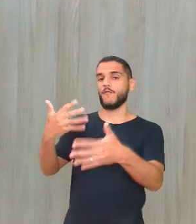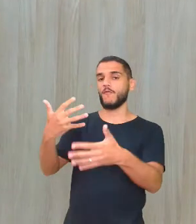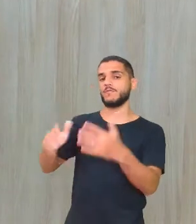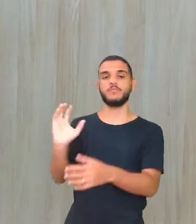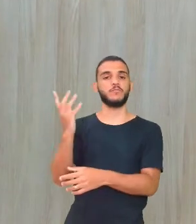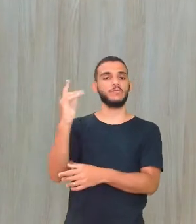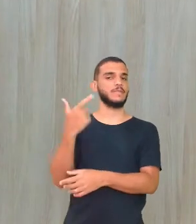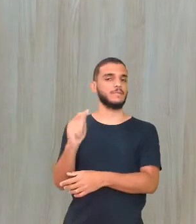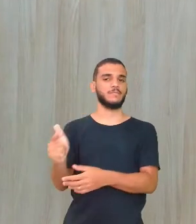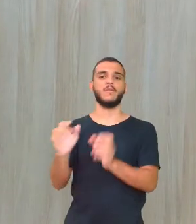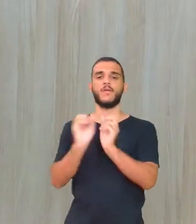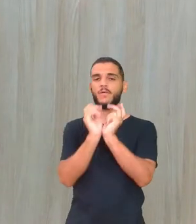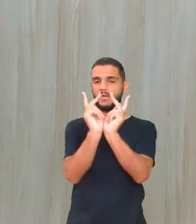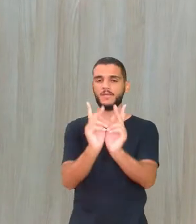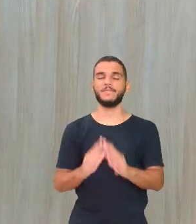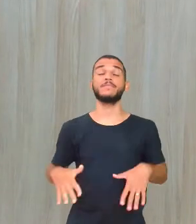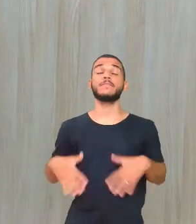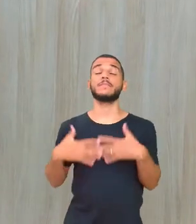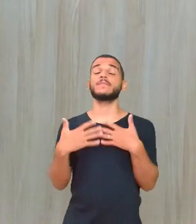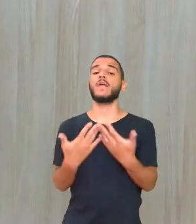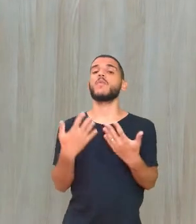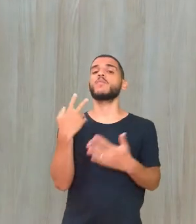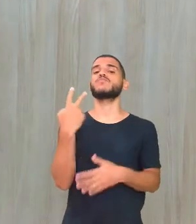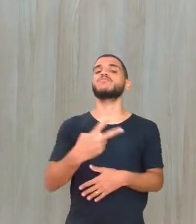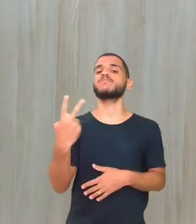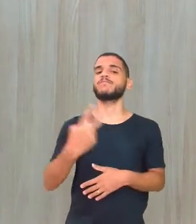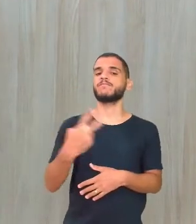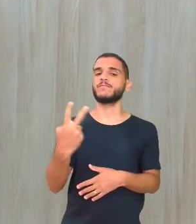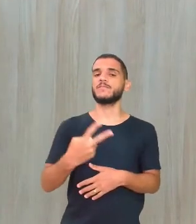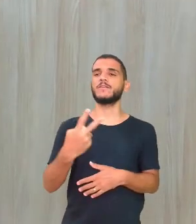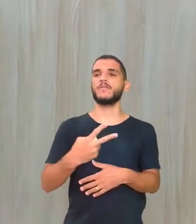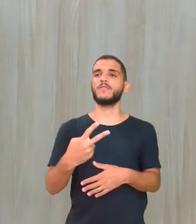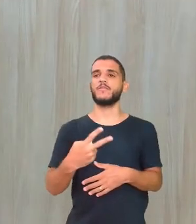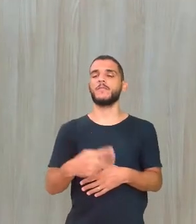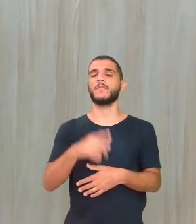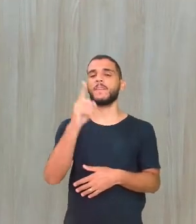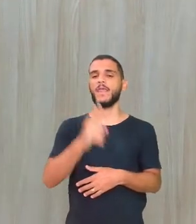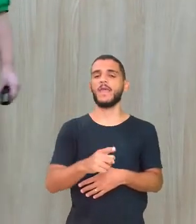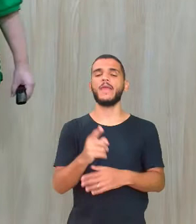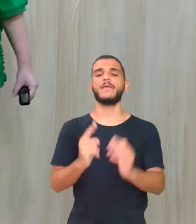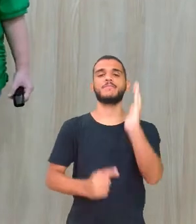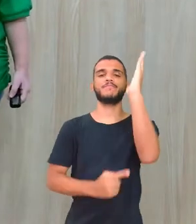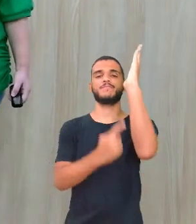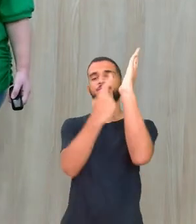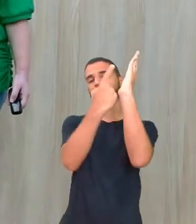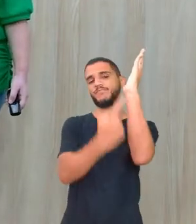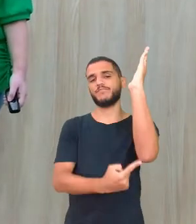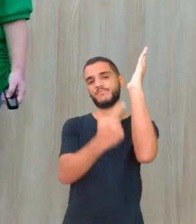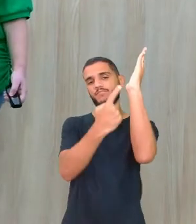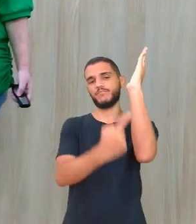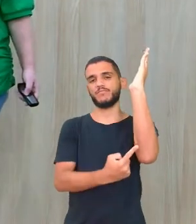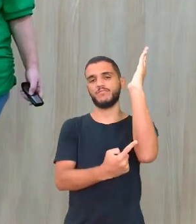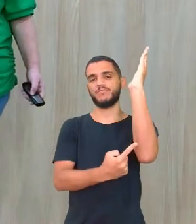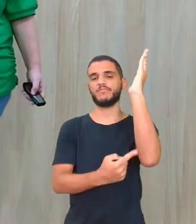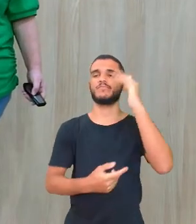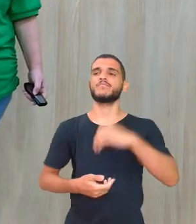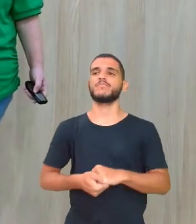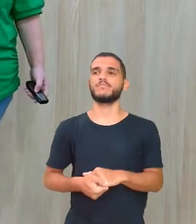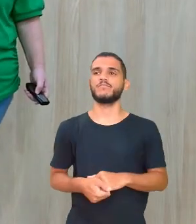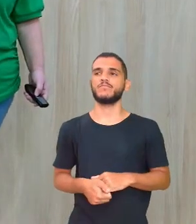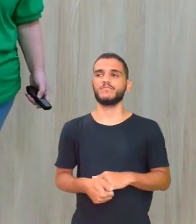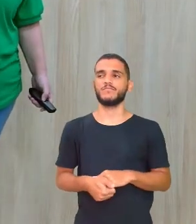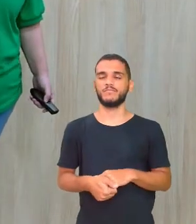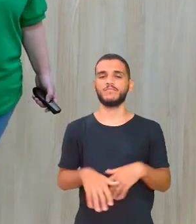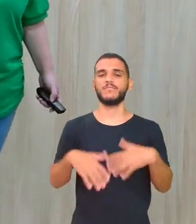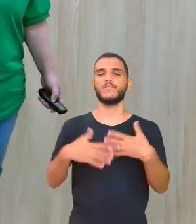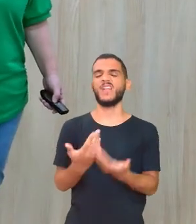confundir. O segundo valor é o eixo da ordenada, que é o eixo X. Tudo bem? Isso